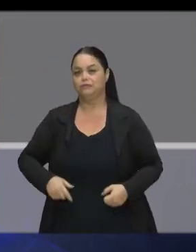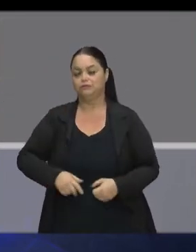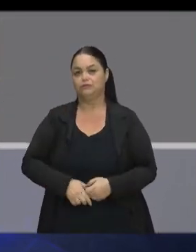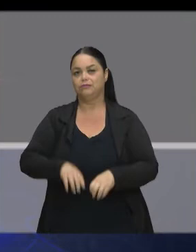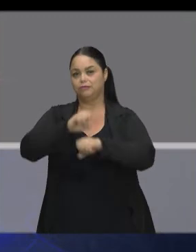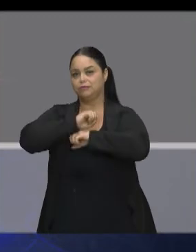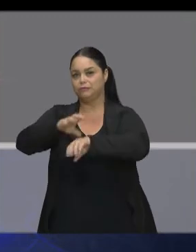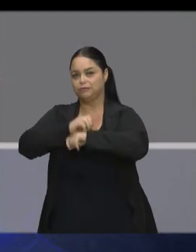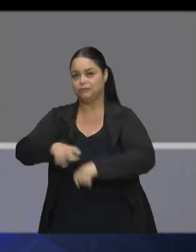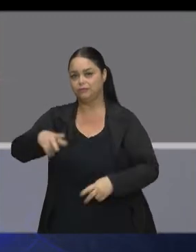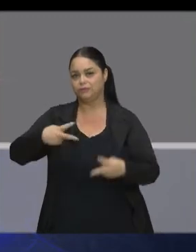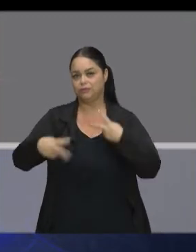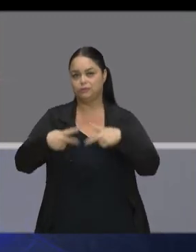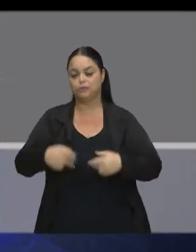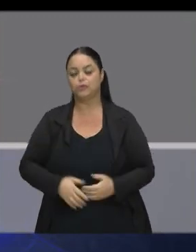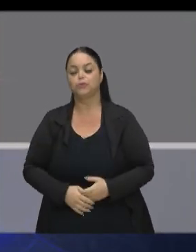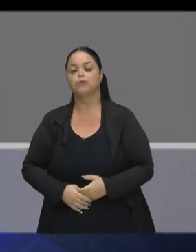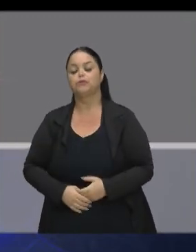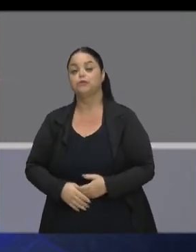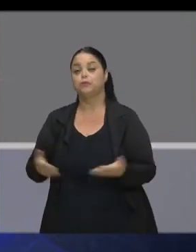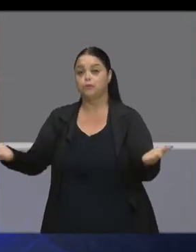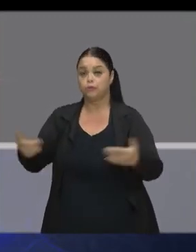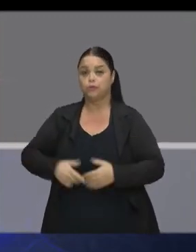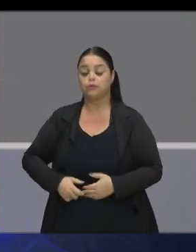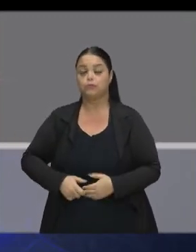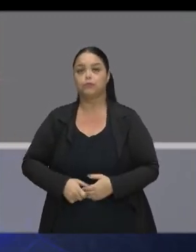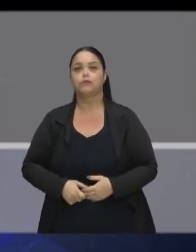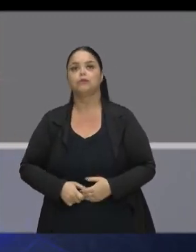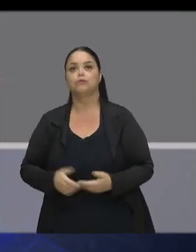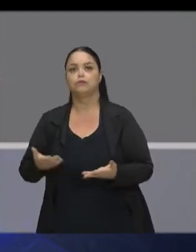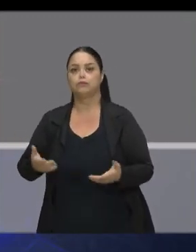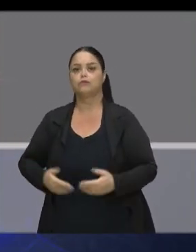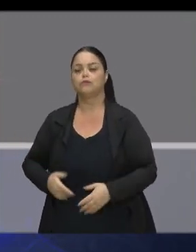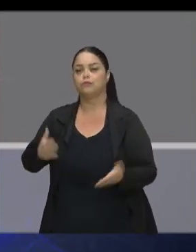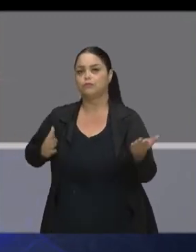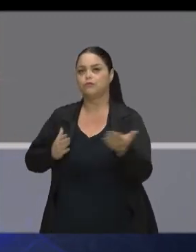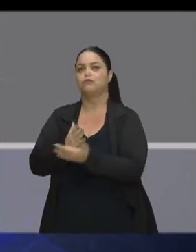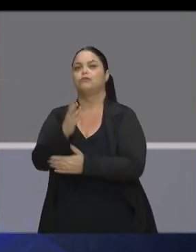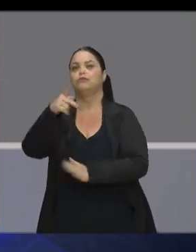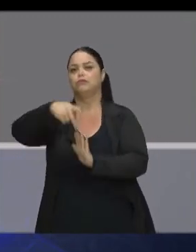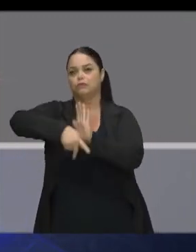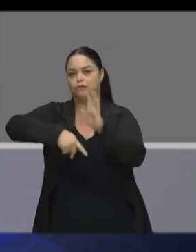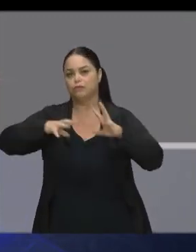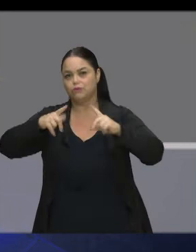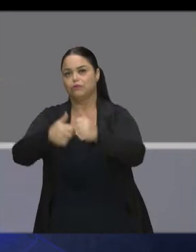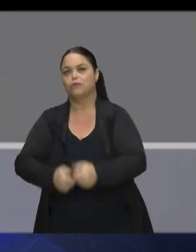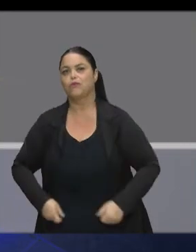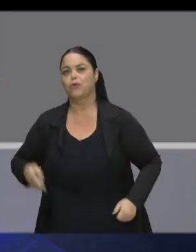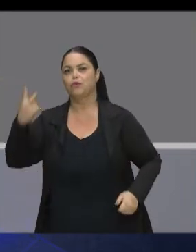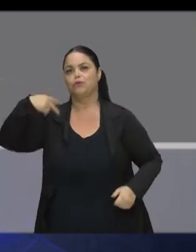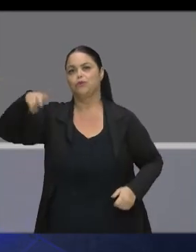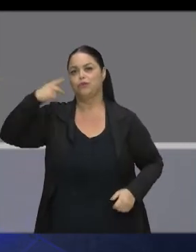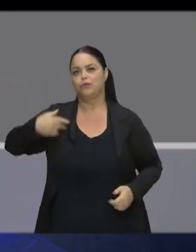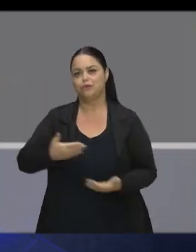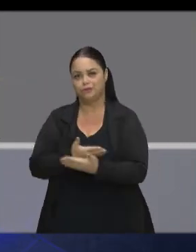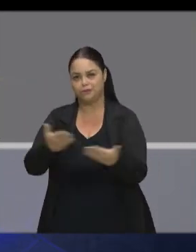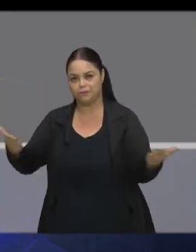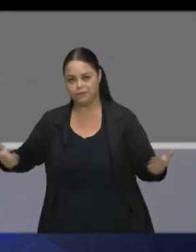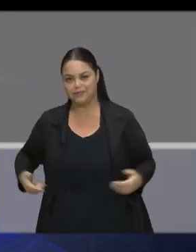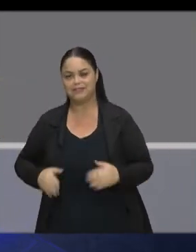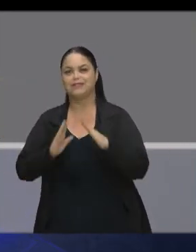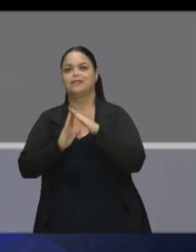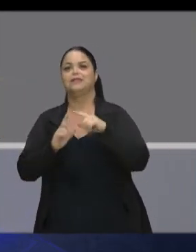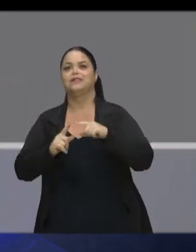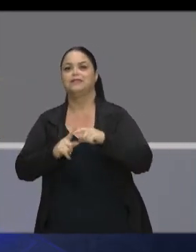dos Campos. Diante do exposto, conto com a aprovação de todos os nobres vereadores dessa